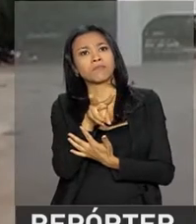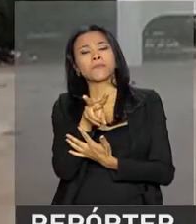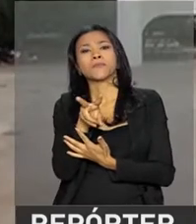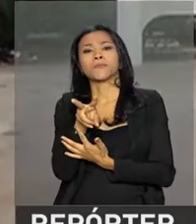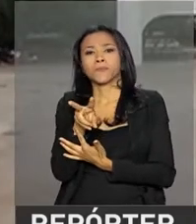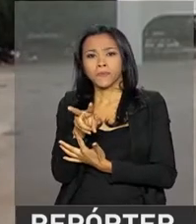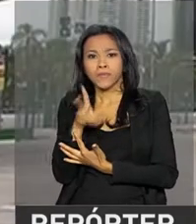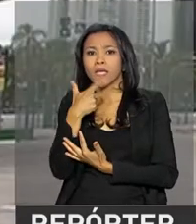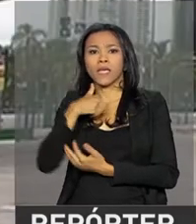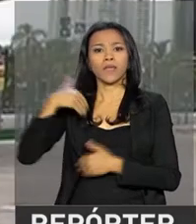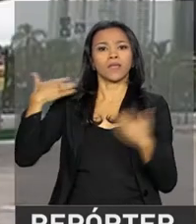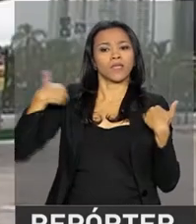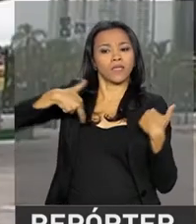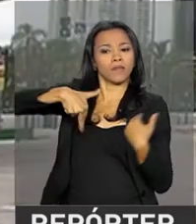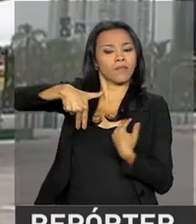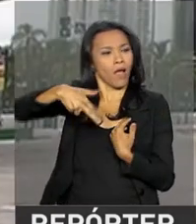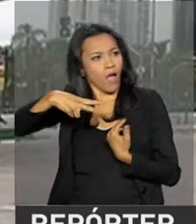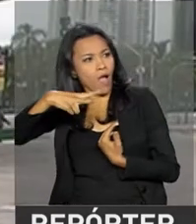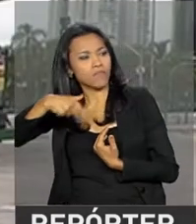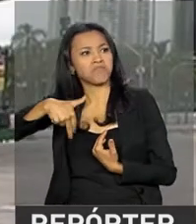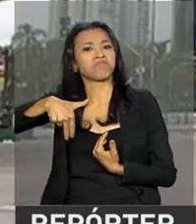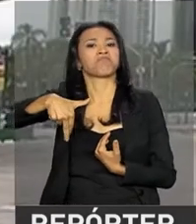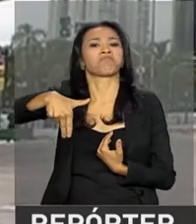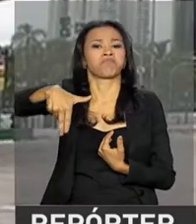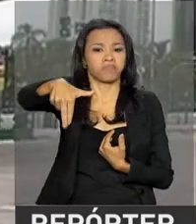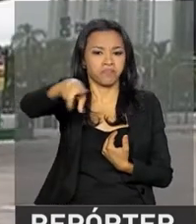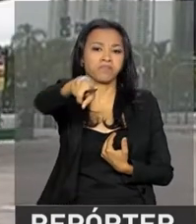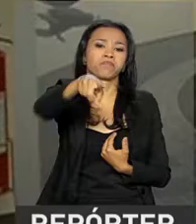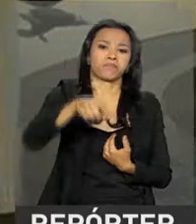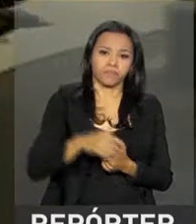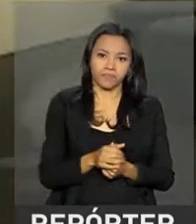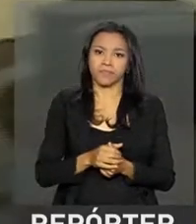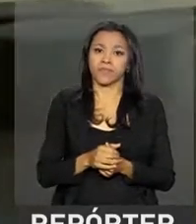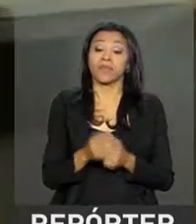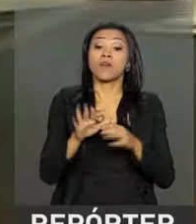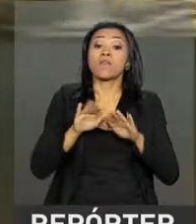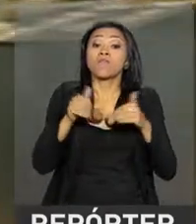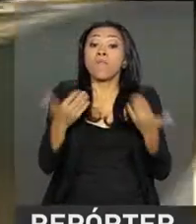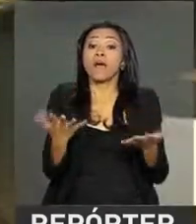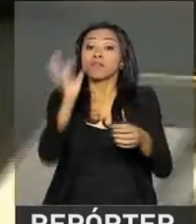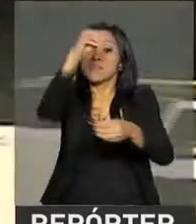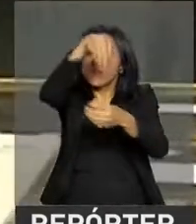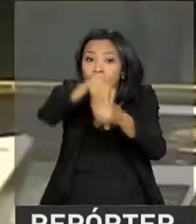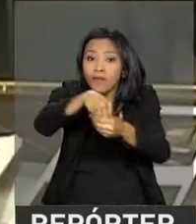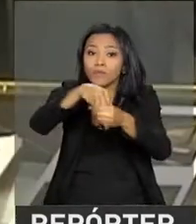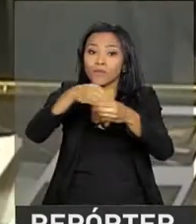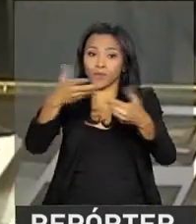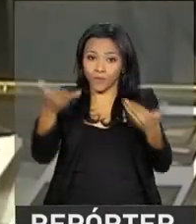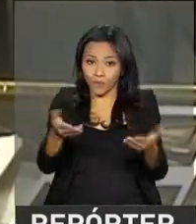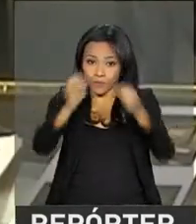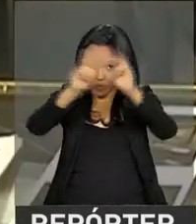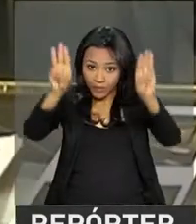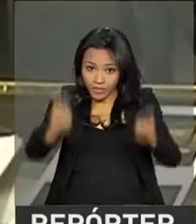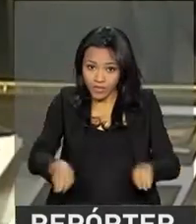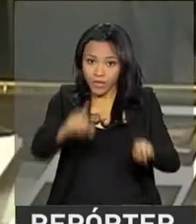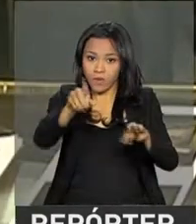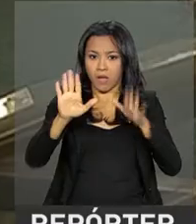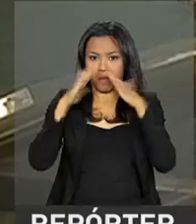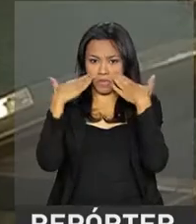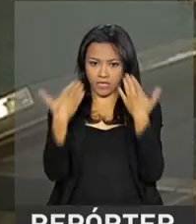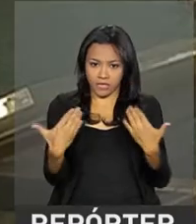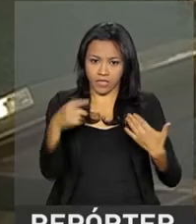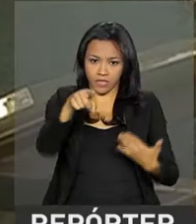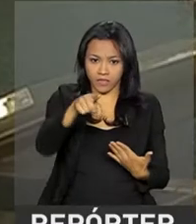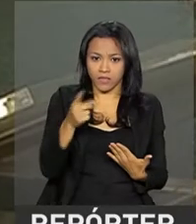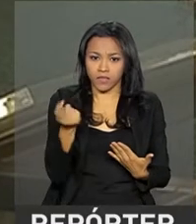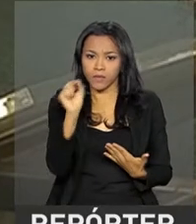apreciadas por quem passa, como sempre defendeu o arquiteto modernista. Mas no interior de um dos prédios, uma exposição apresenta aos visitantes